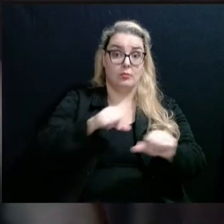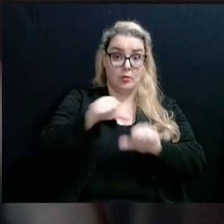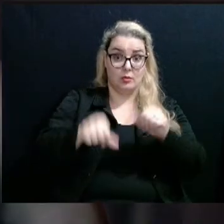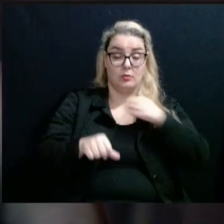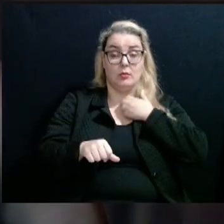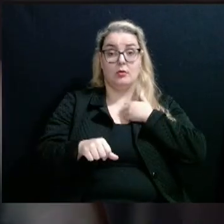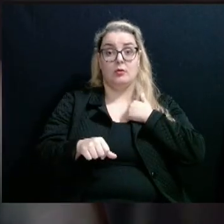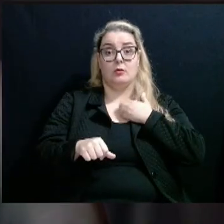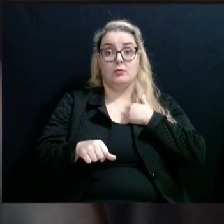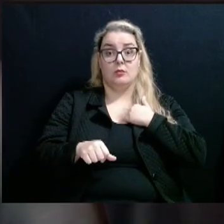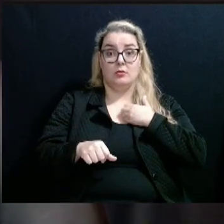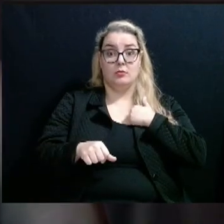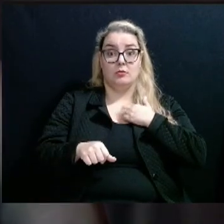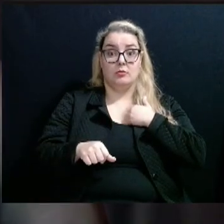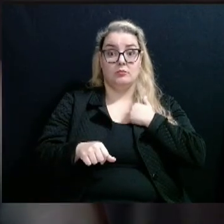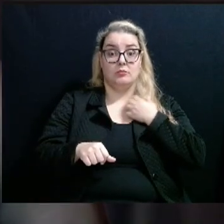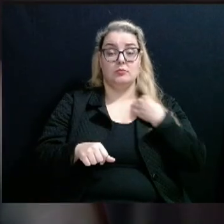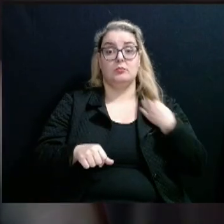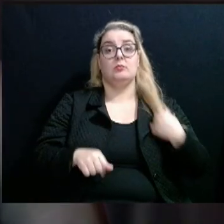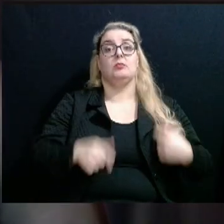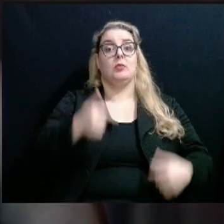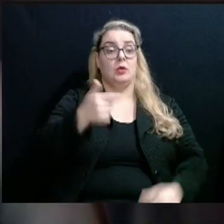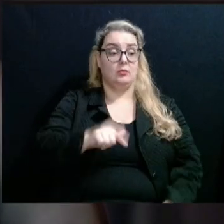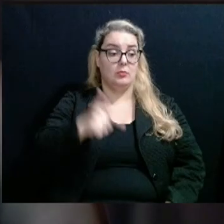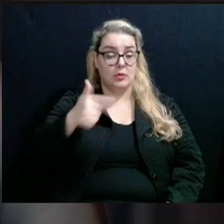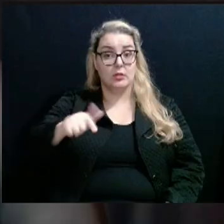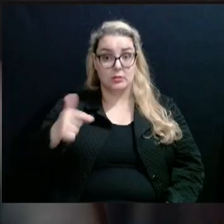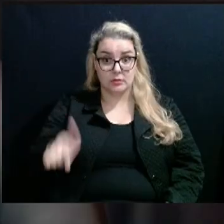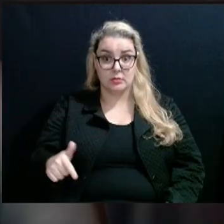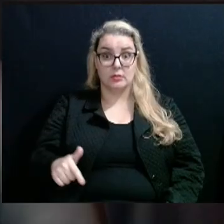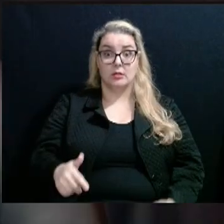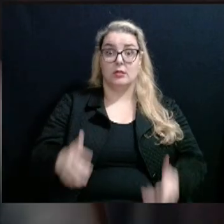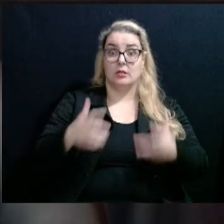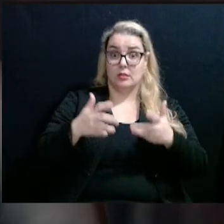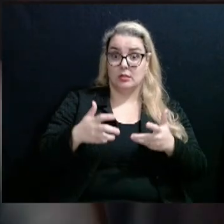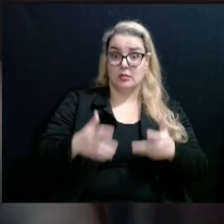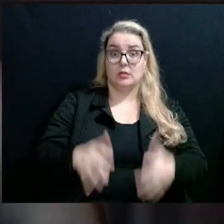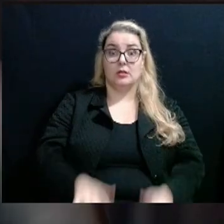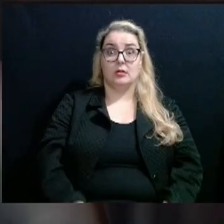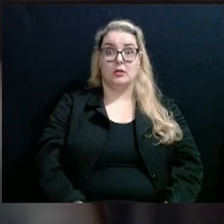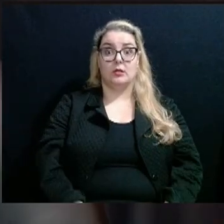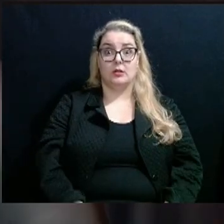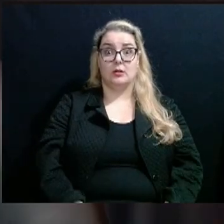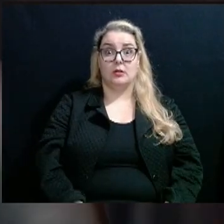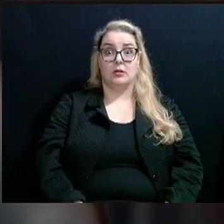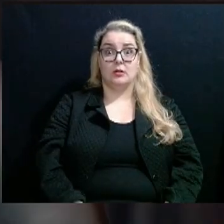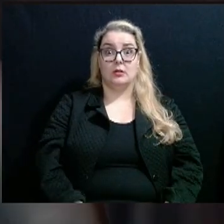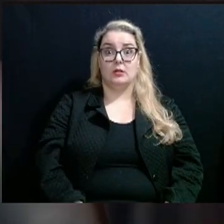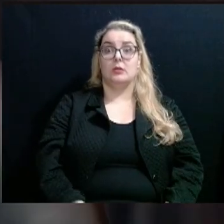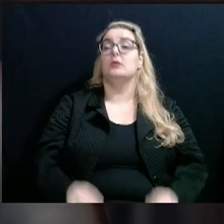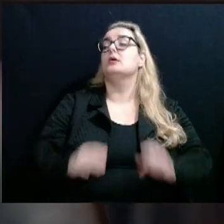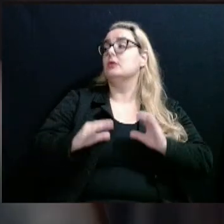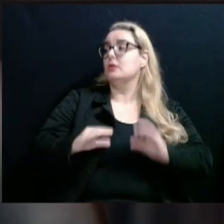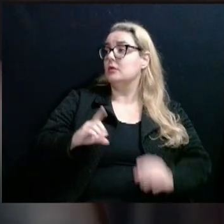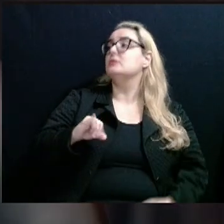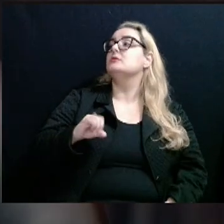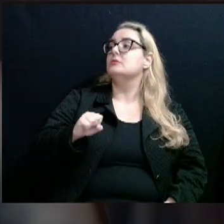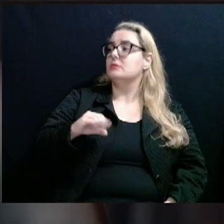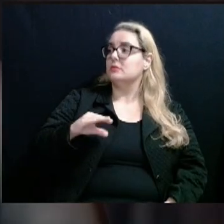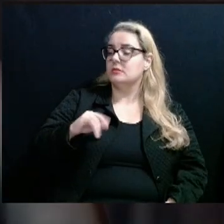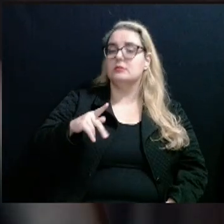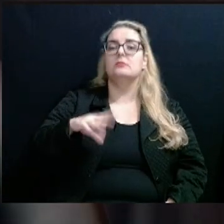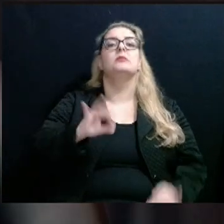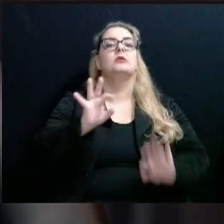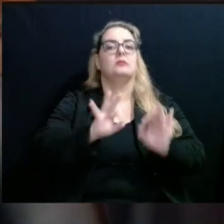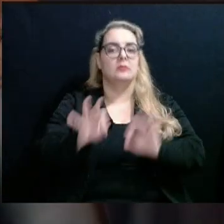repetição, requer Disciplina, planejamento, Então, quando né?